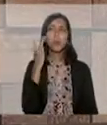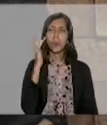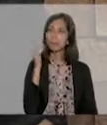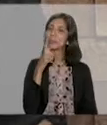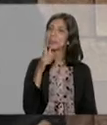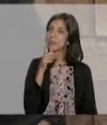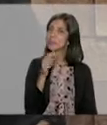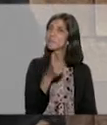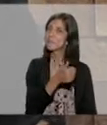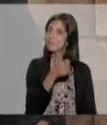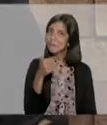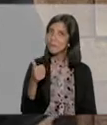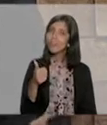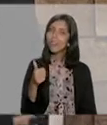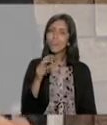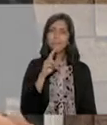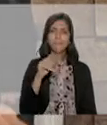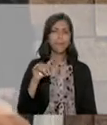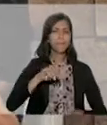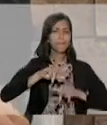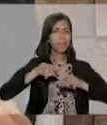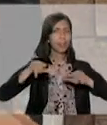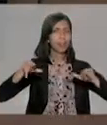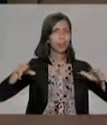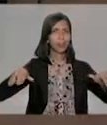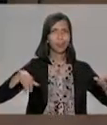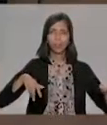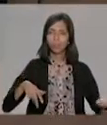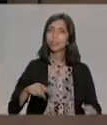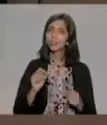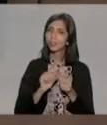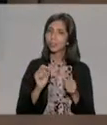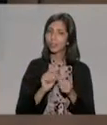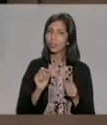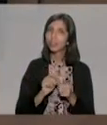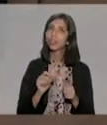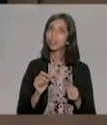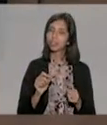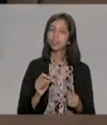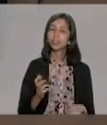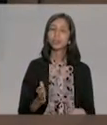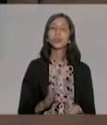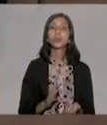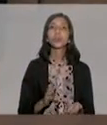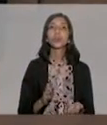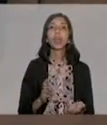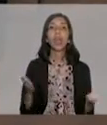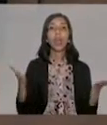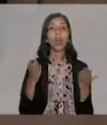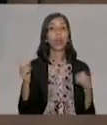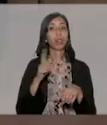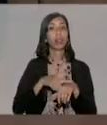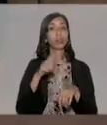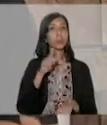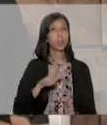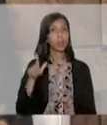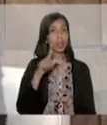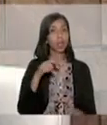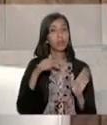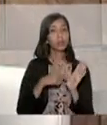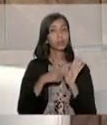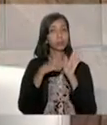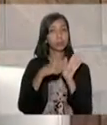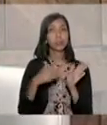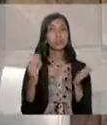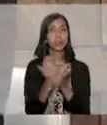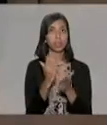acho que você está indo bem nessa história. Está se lançando em vários bons desafios. Né? E está indo. E é o nosso momento